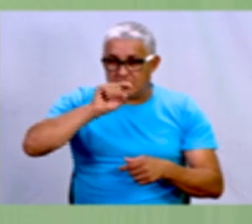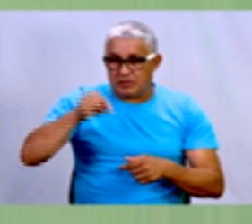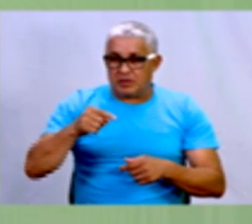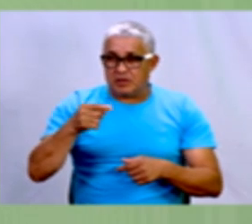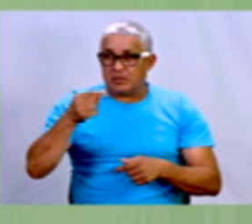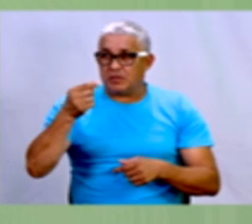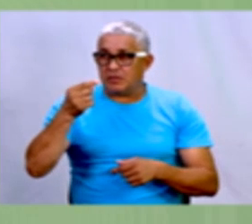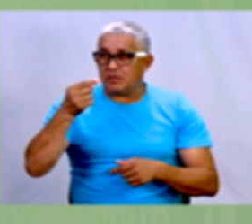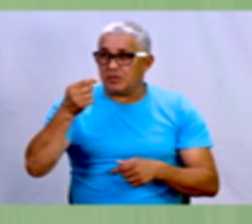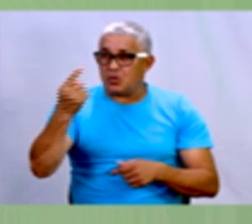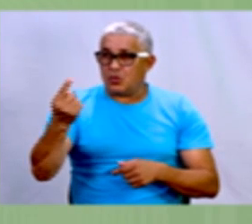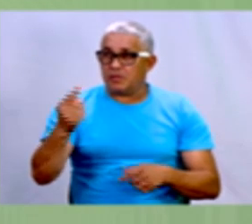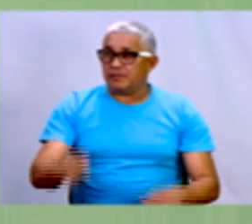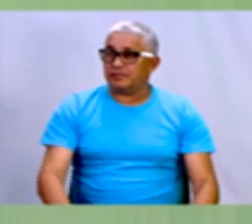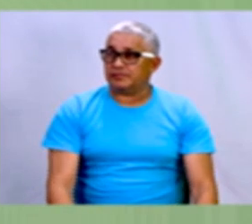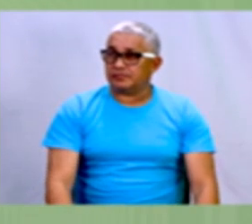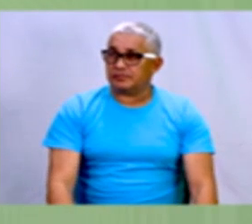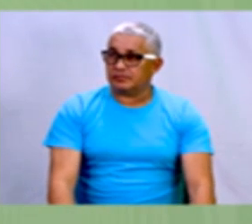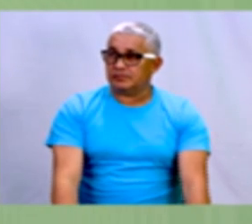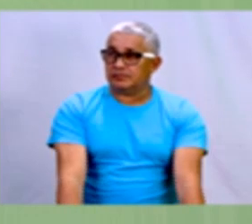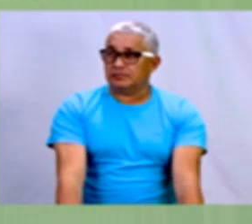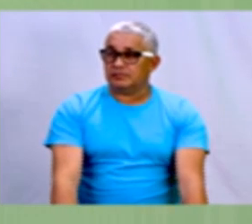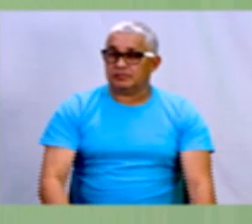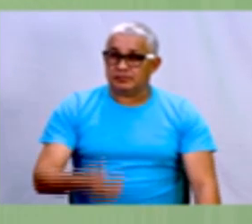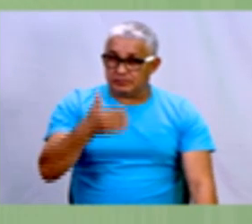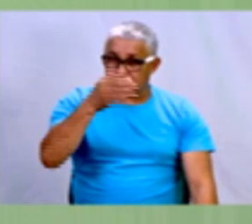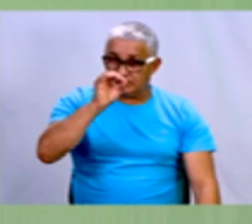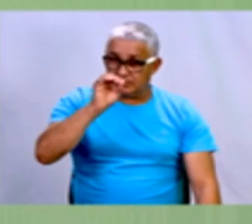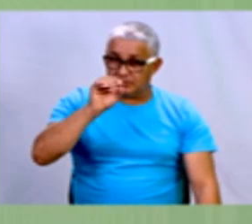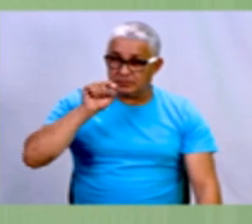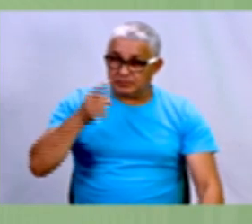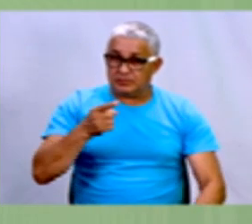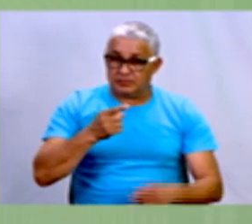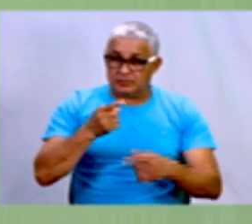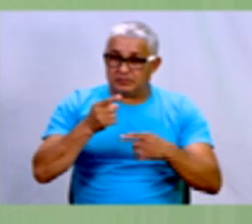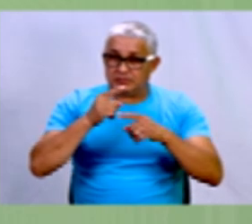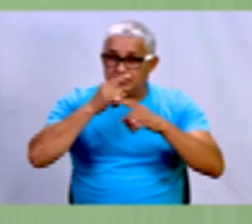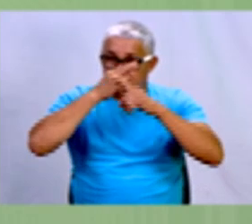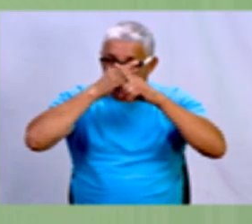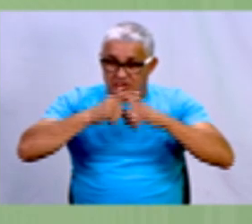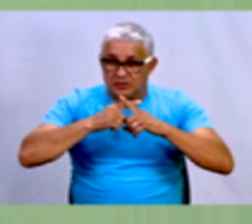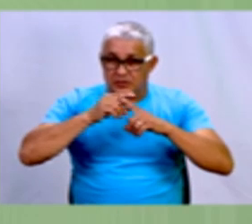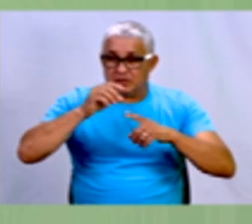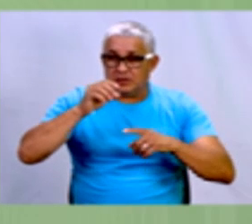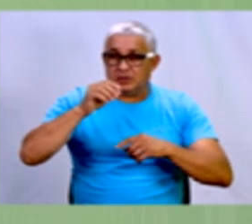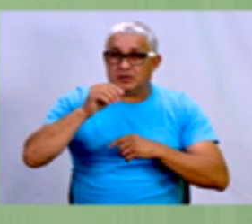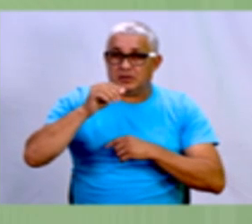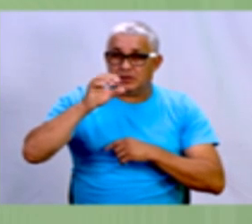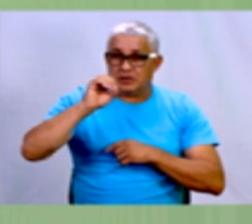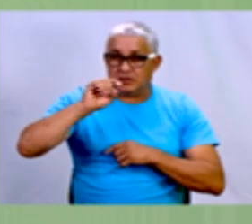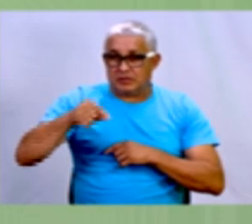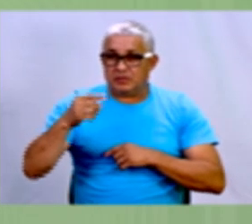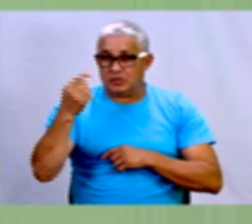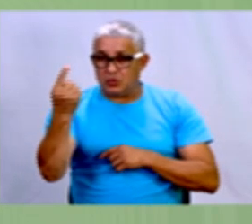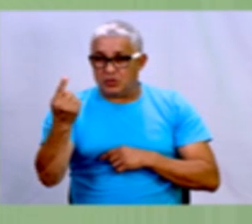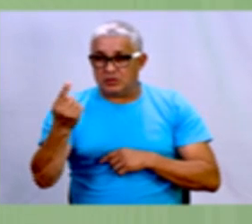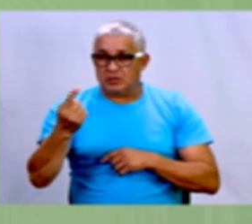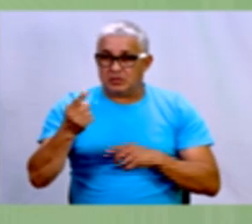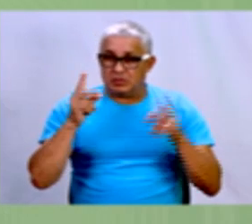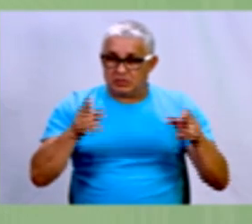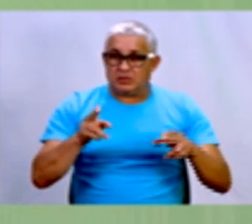0,10, 0,1 é a mesma coisa. Então, vai ficar 10 mil vezes 0,1, que é igual a R$1.000. Então,